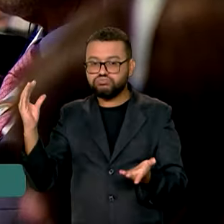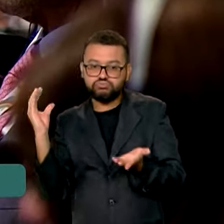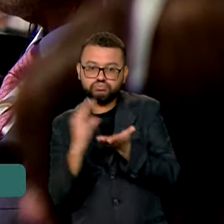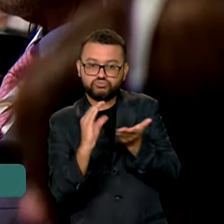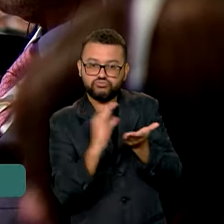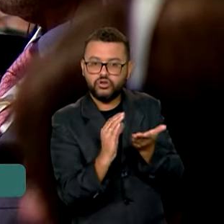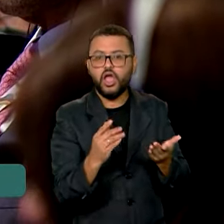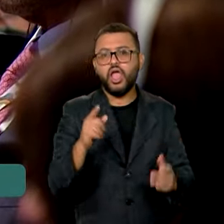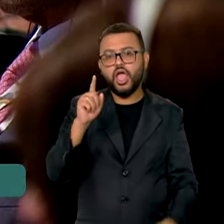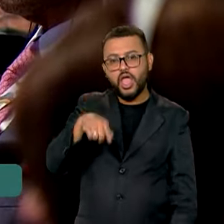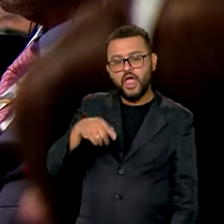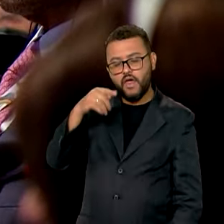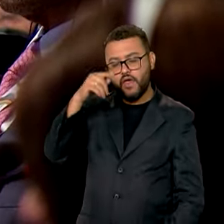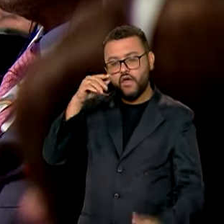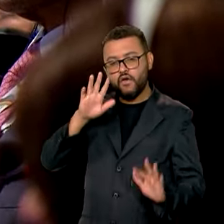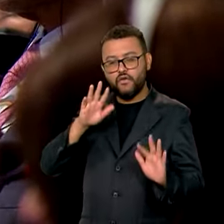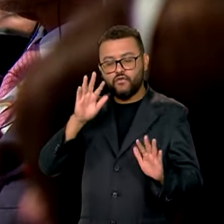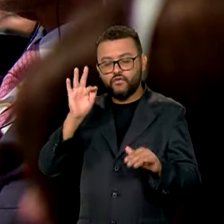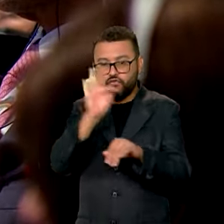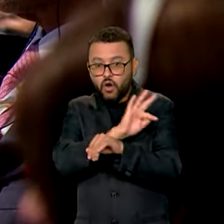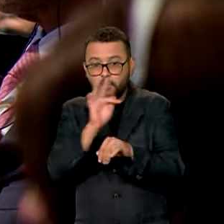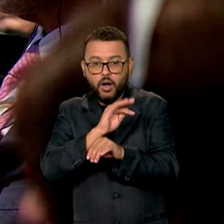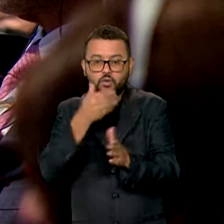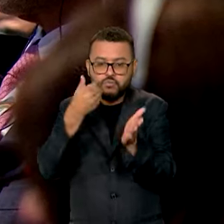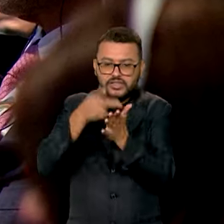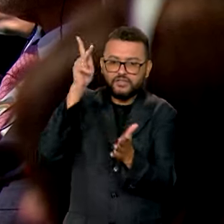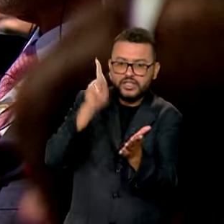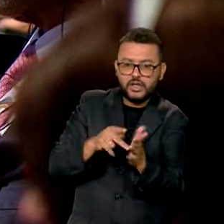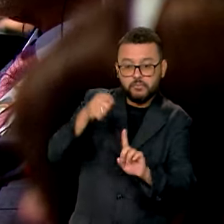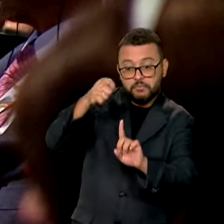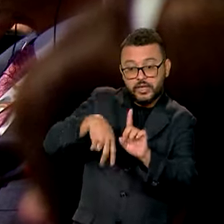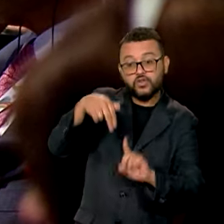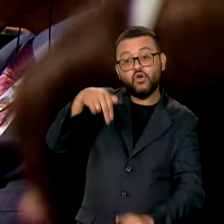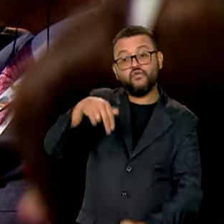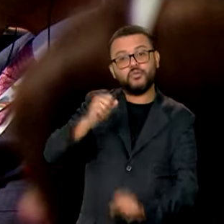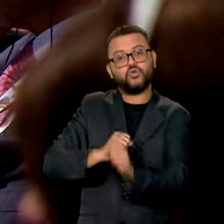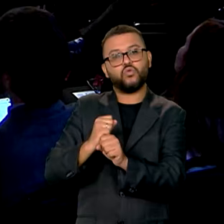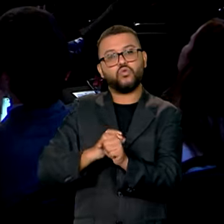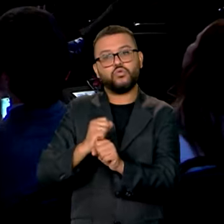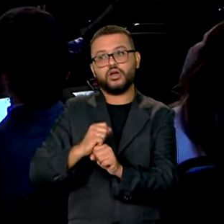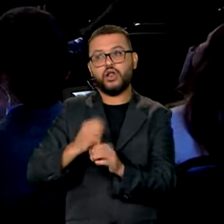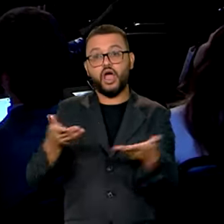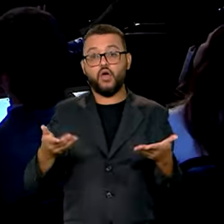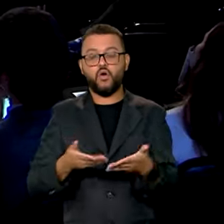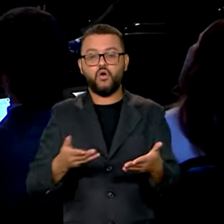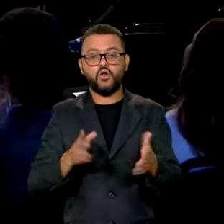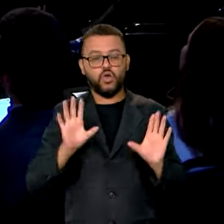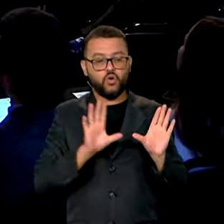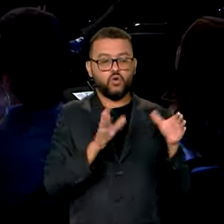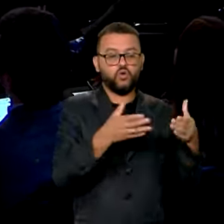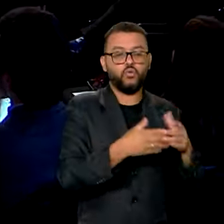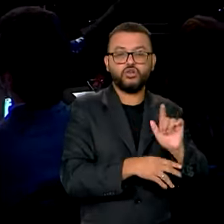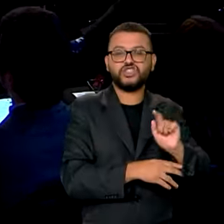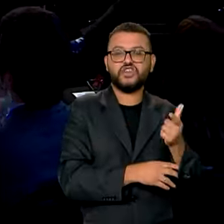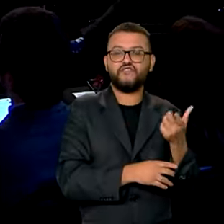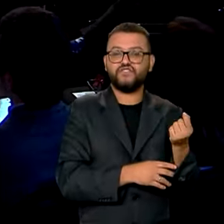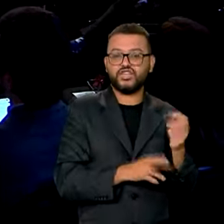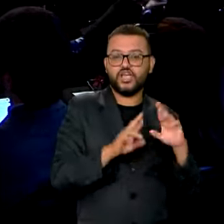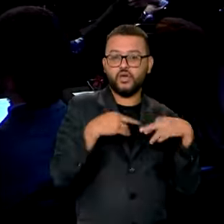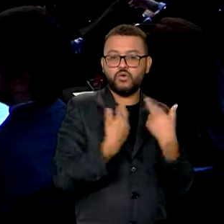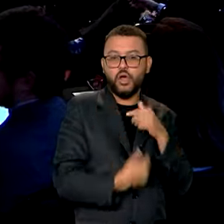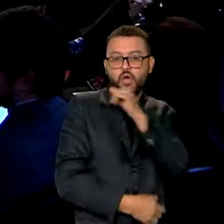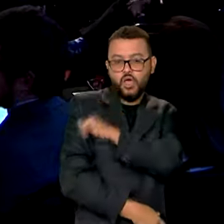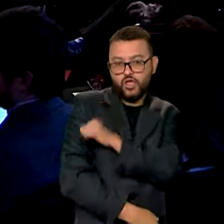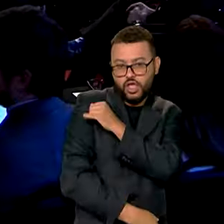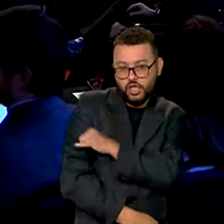O lançamento formal do acordo será em novembro deste ano, na cúpula dos líderes do G20, também no